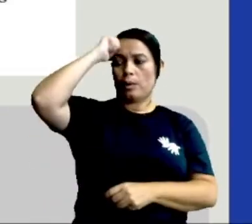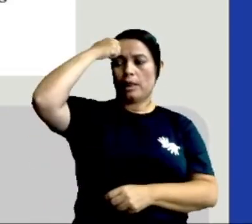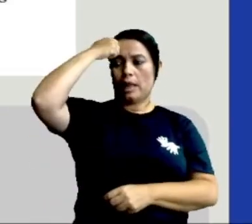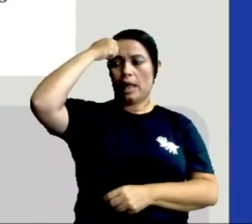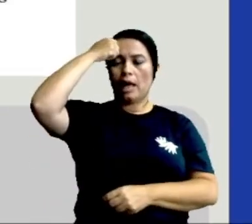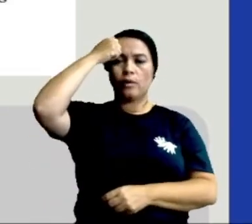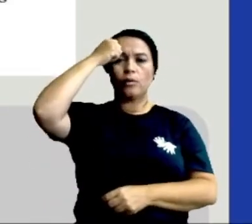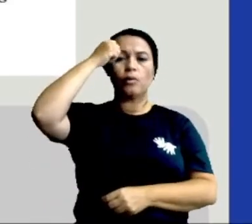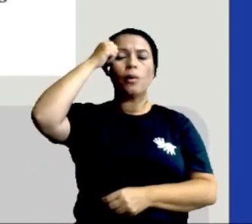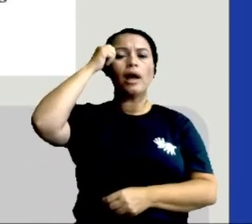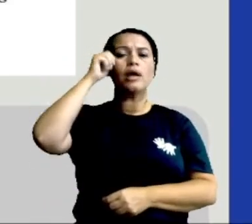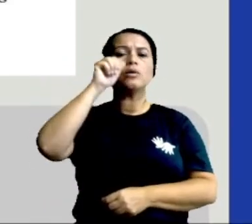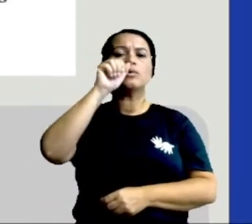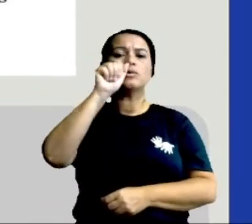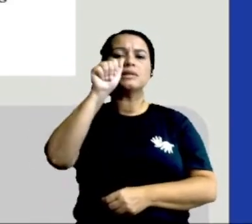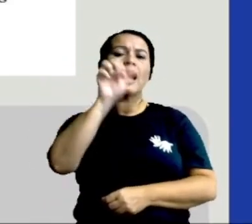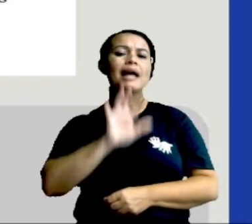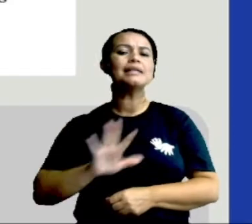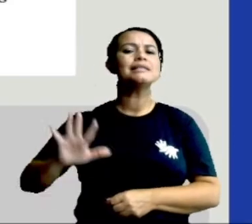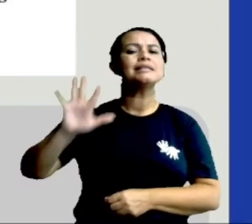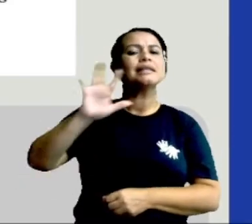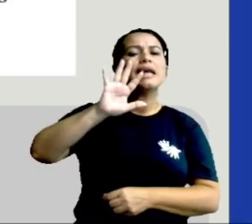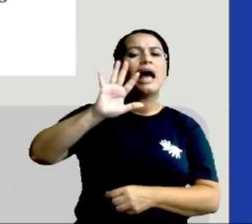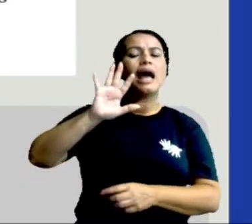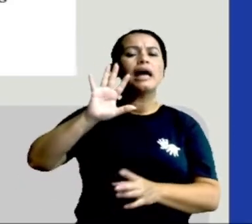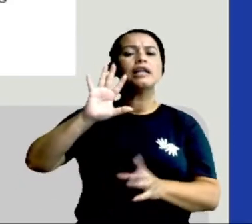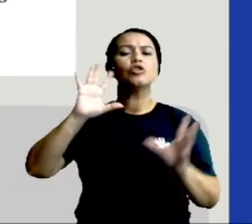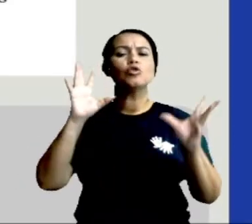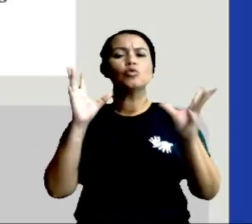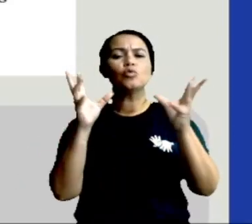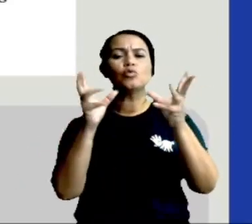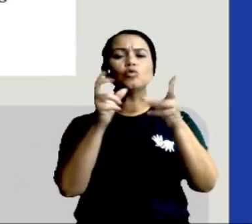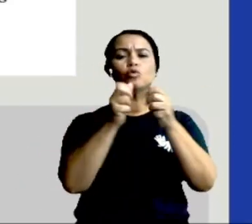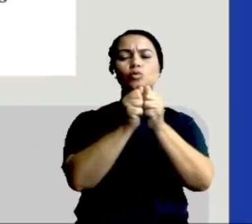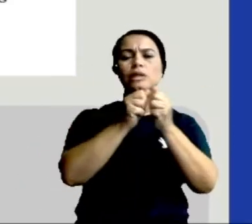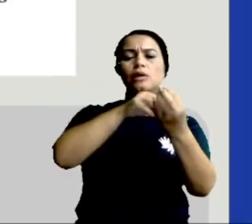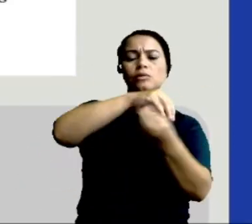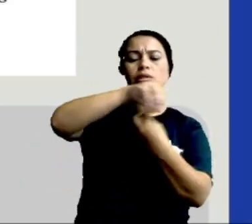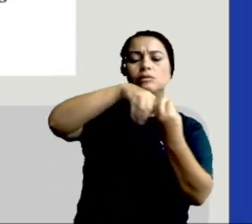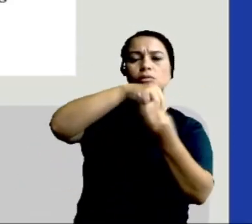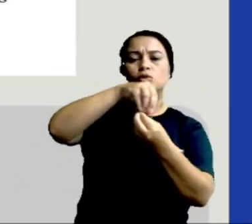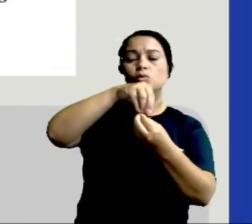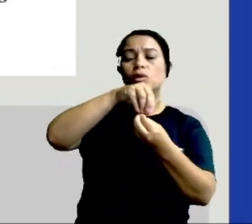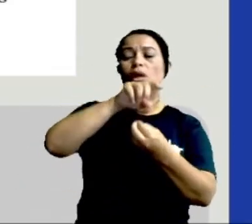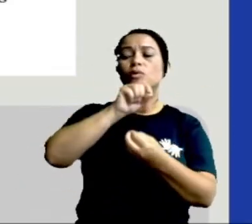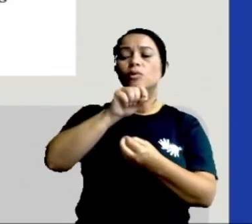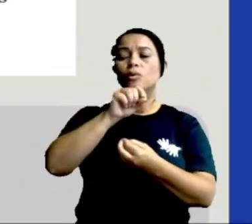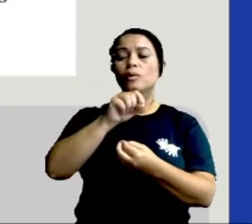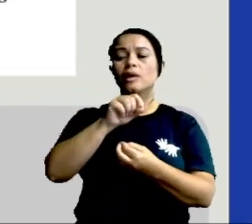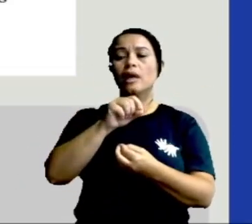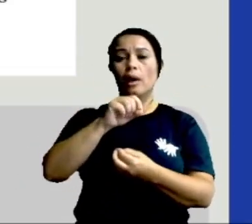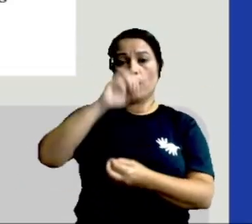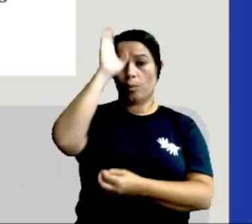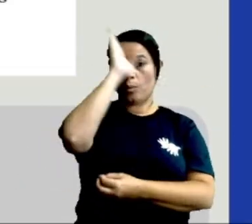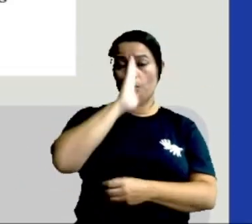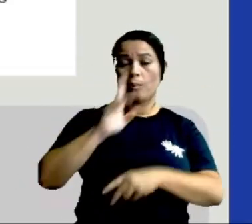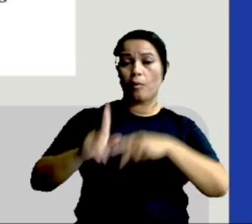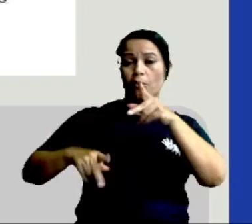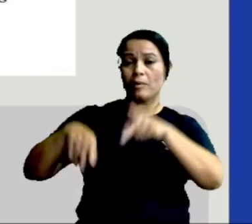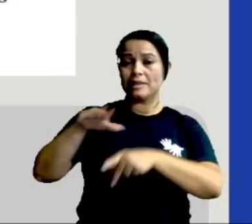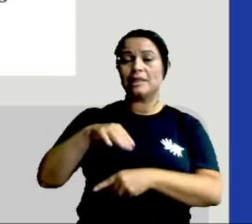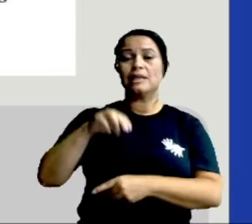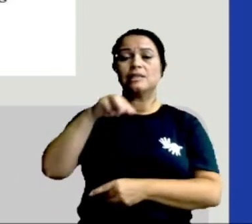negro e asiáticos. Juntando todos esses grupos e se misturando, formaram o povo brasileiro, que seriam